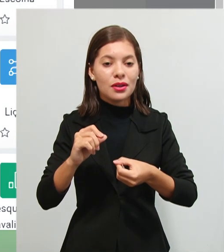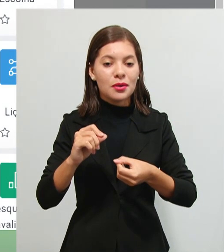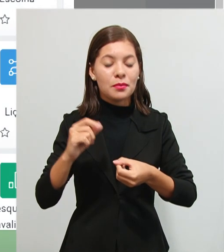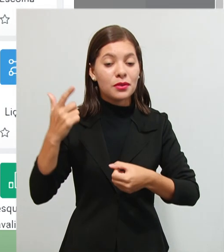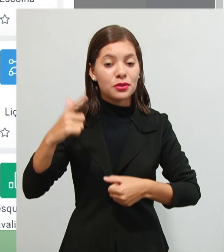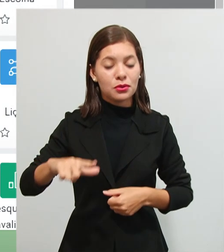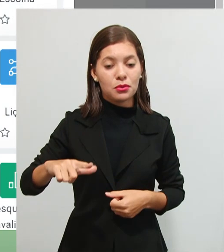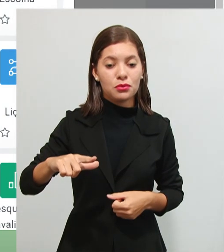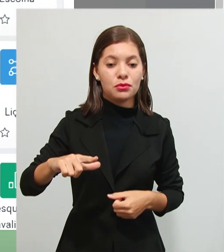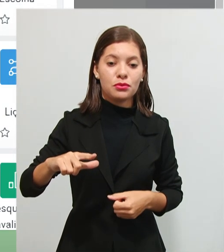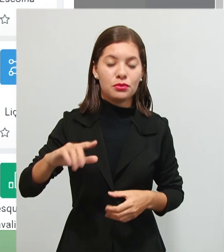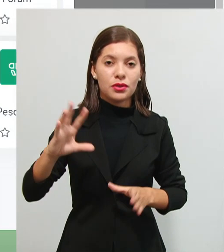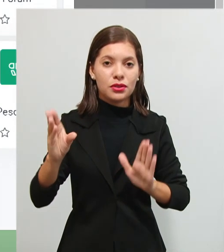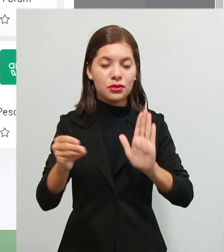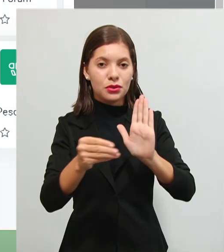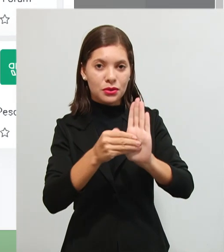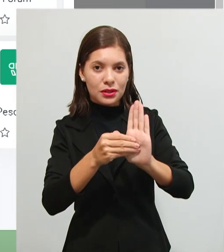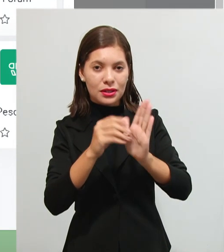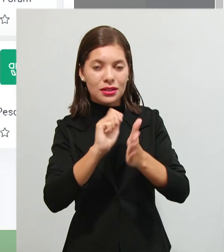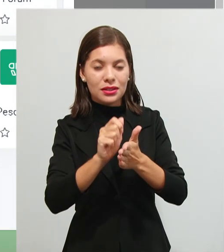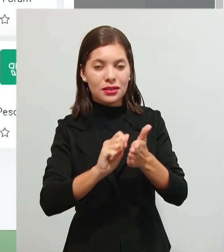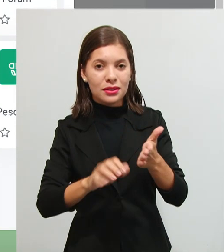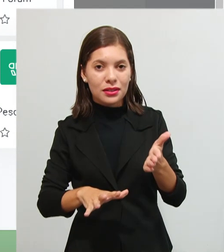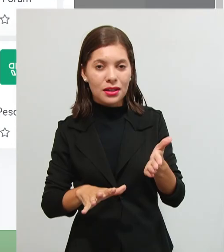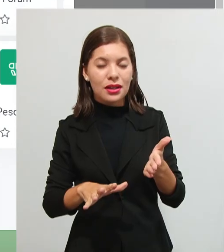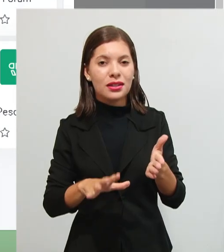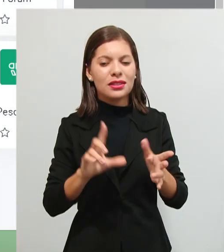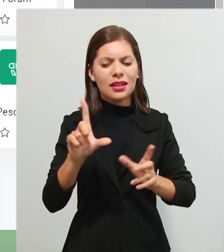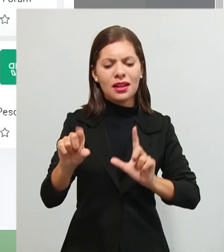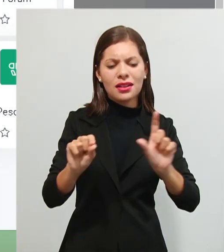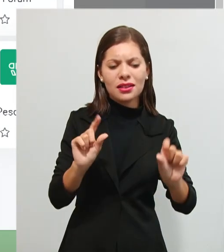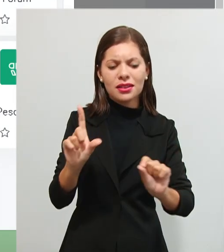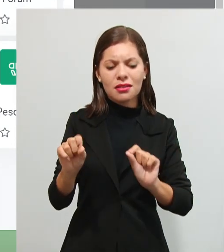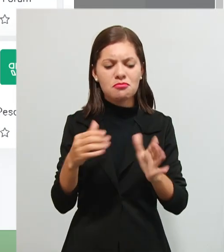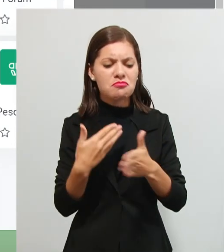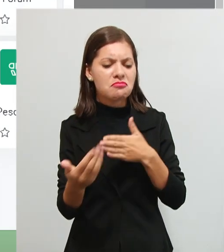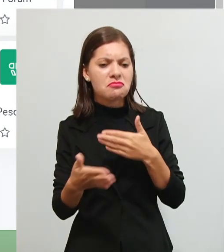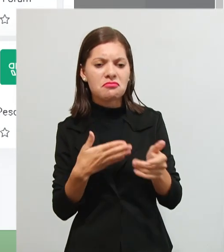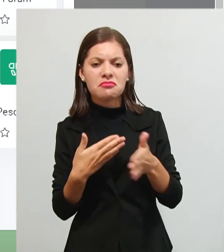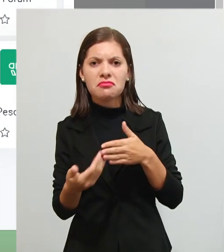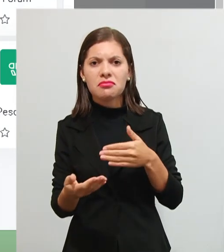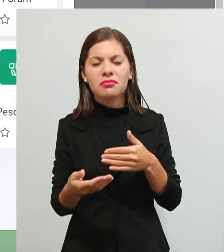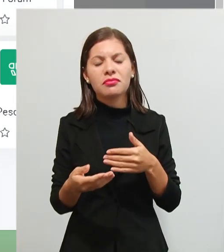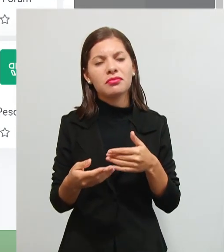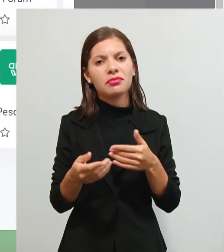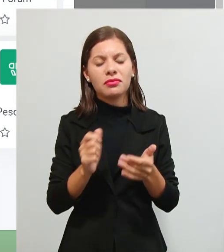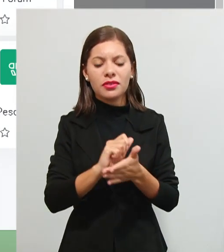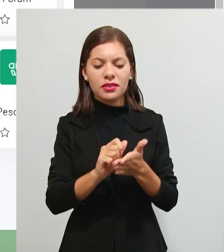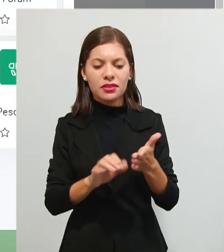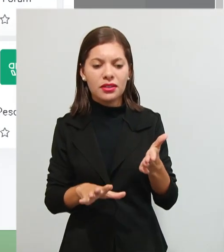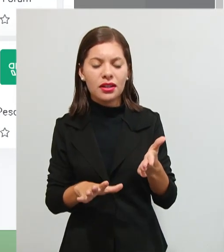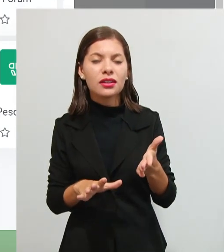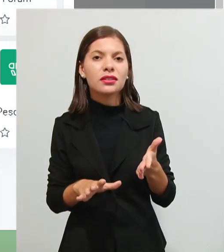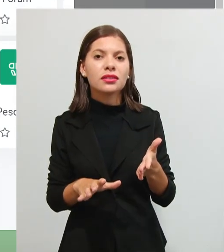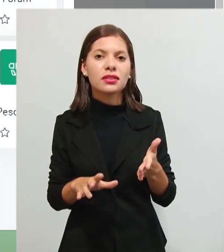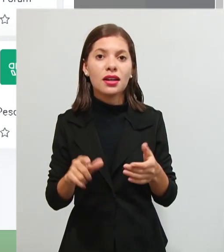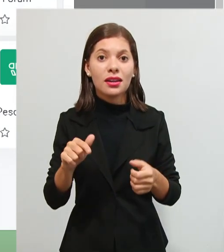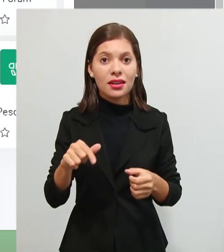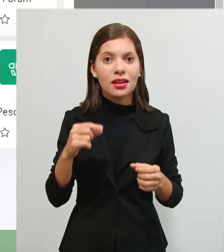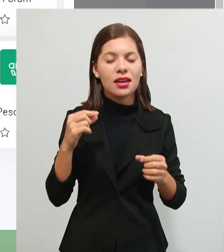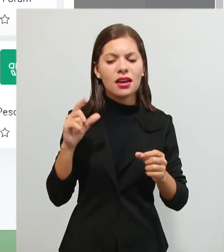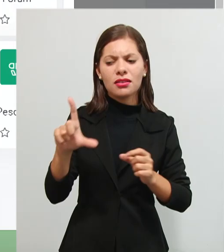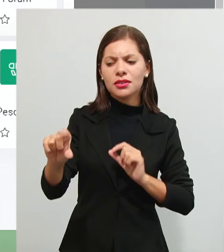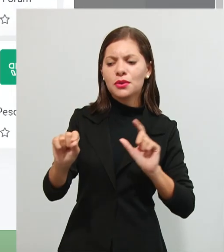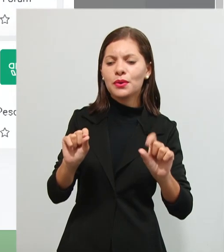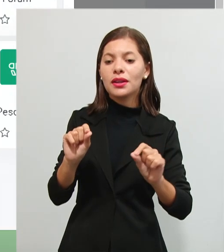atividade ou recurso. Eu vou em atividades e eu posso escolher qualquer uma dessas atividades. Nesse caso, eu escolhi a